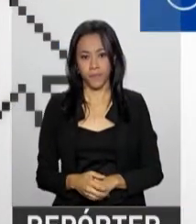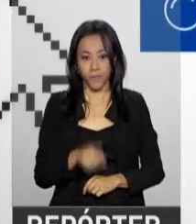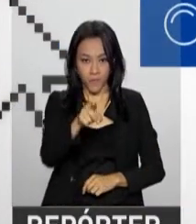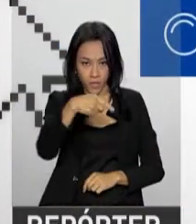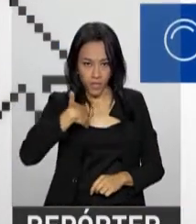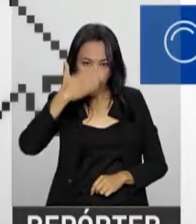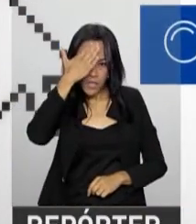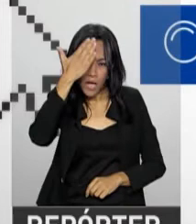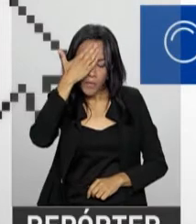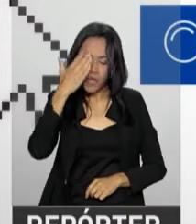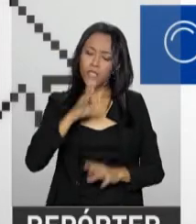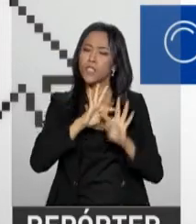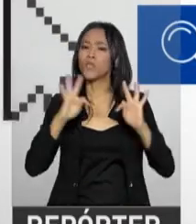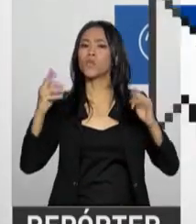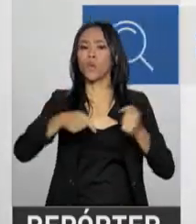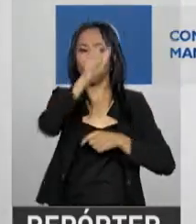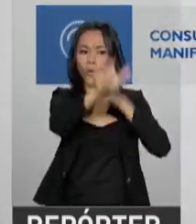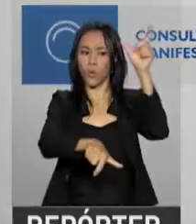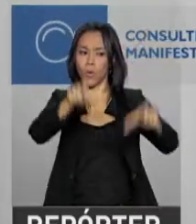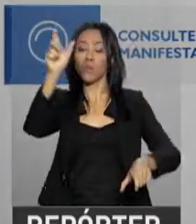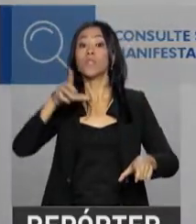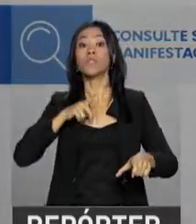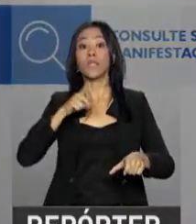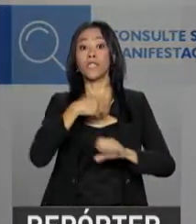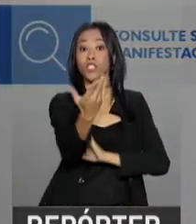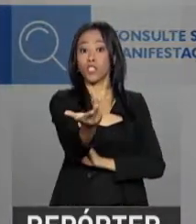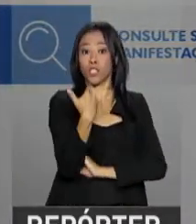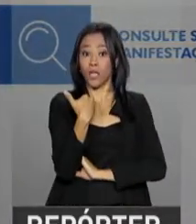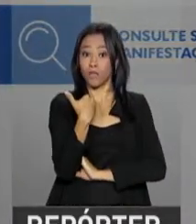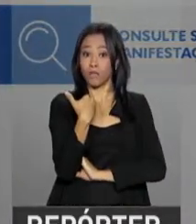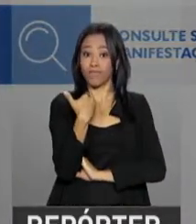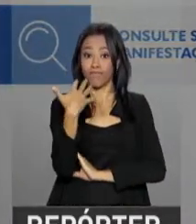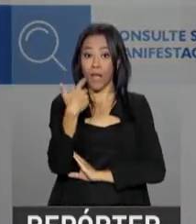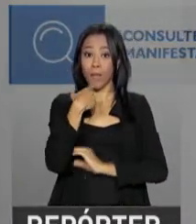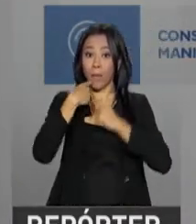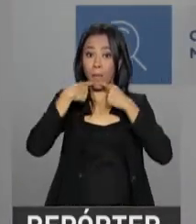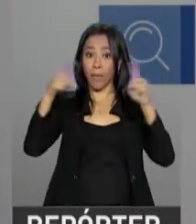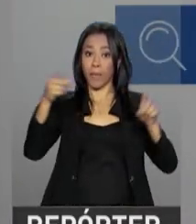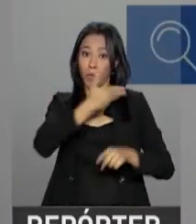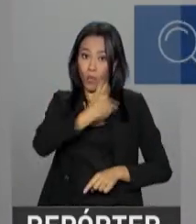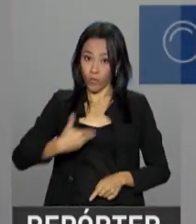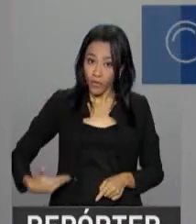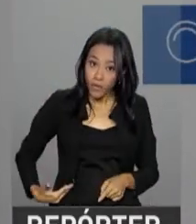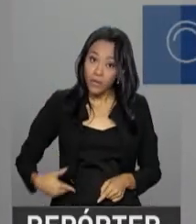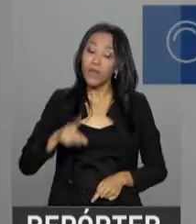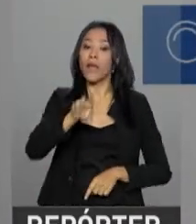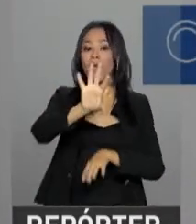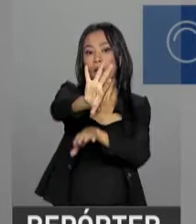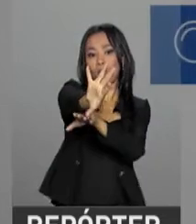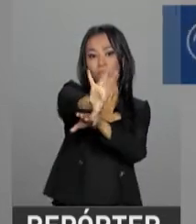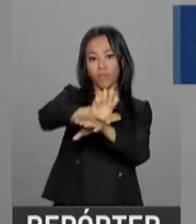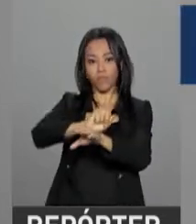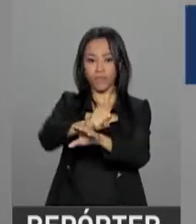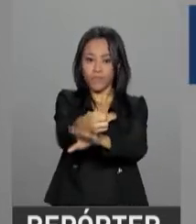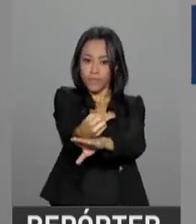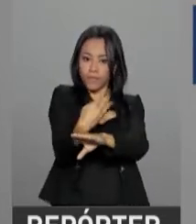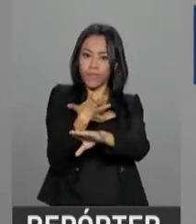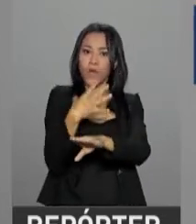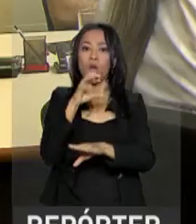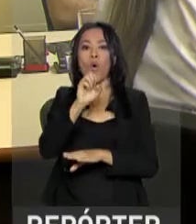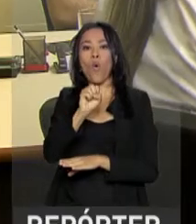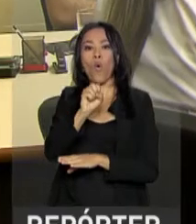Você sabia que todo cidadão tem um canal direto com o governo? O EOUVE, o Sistema de Ouvidoria do Poder Executivo